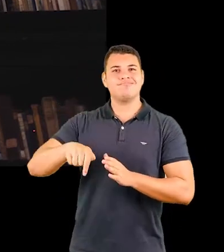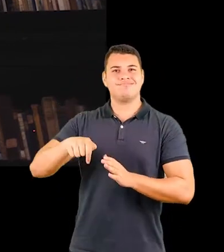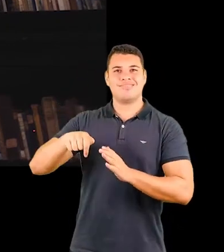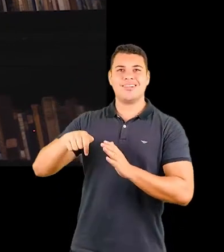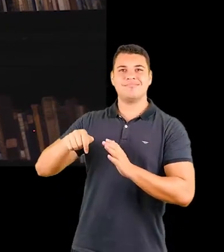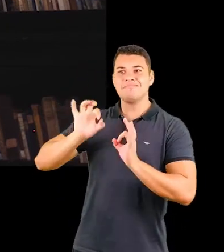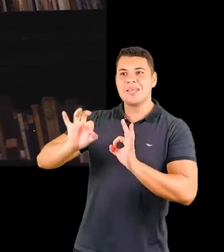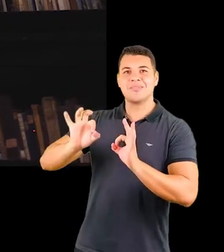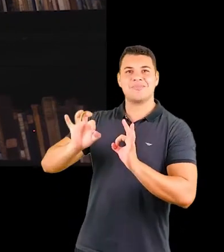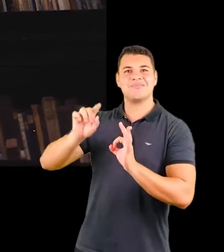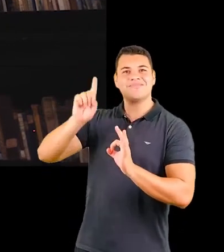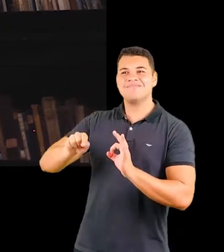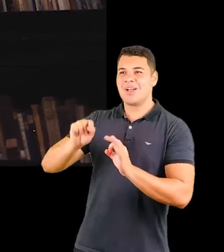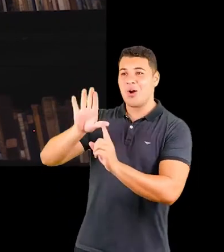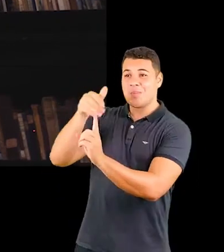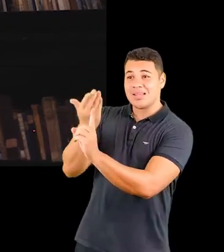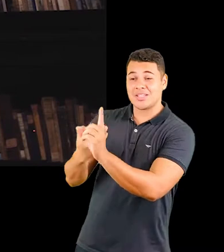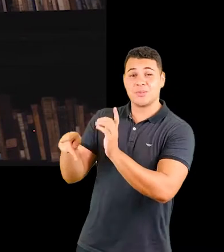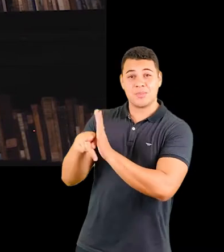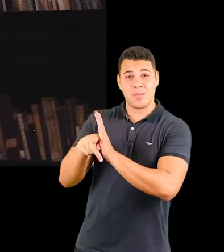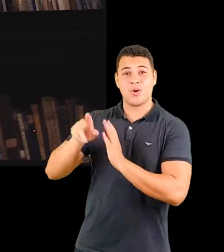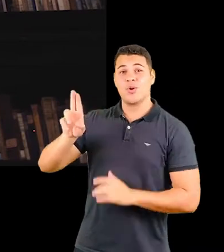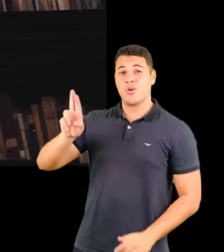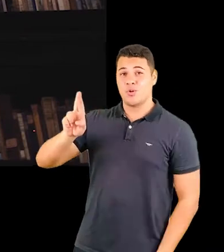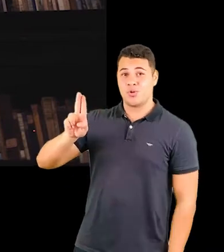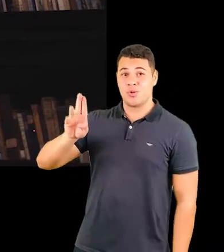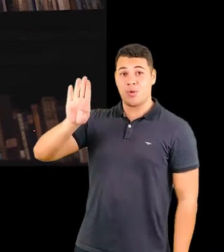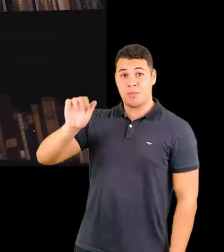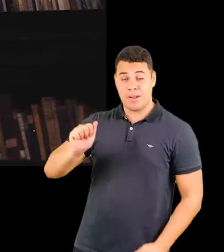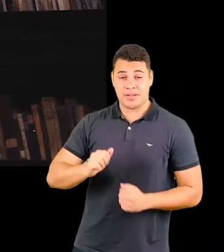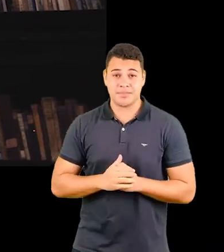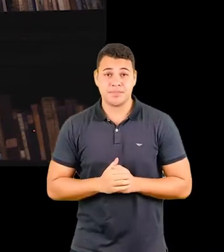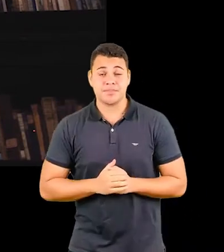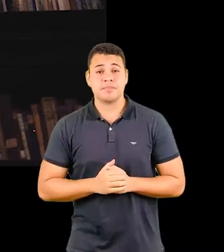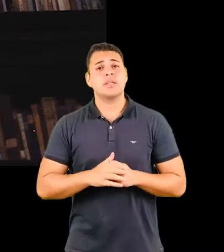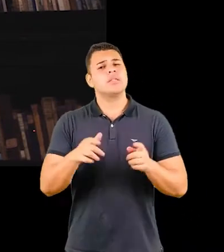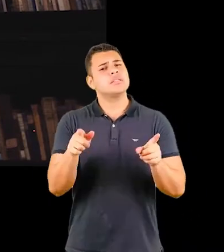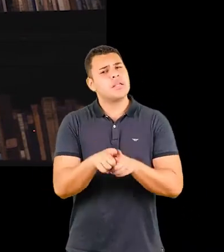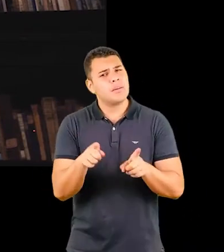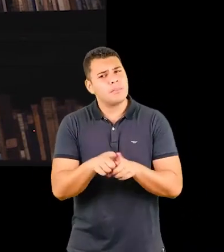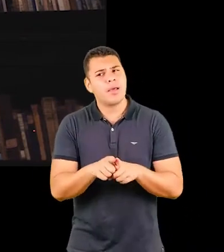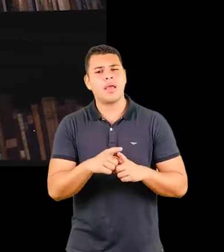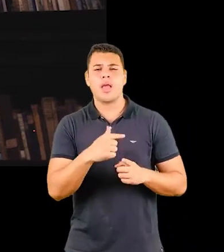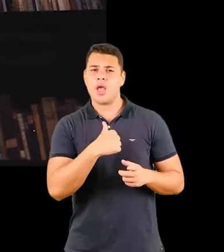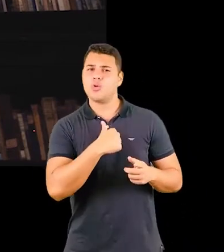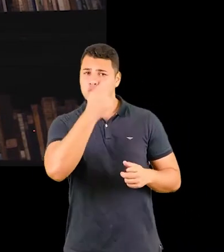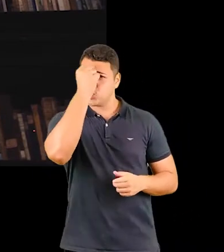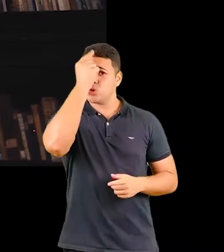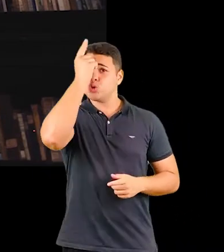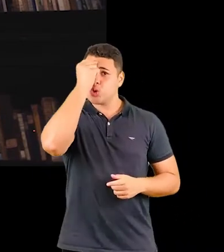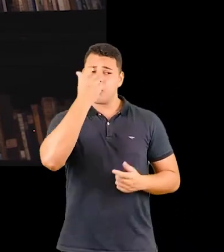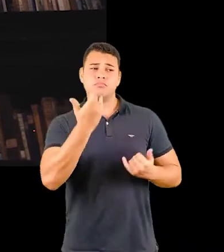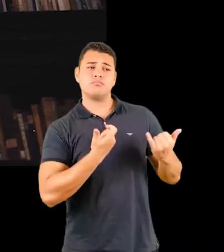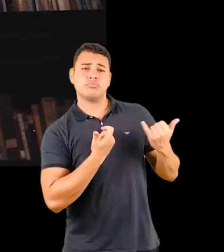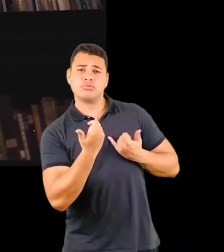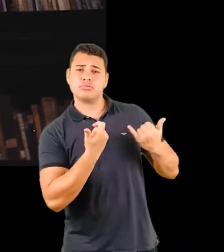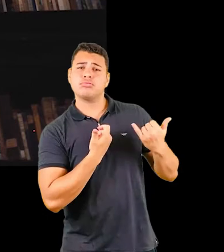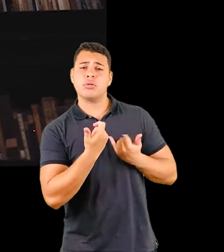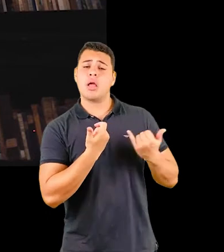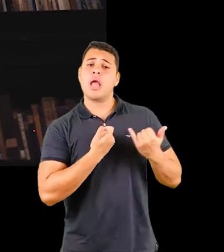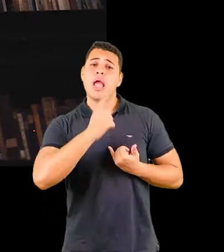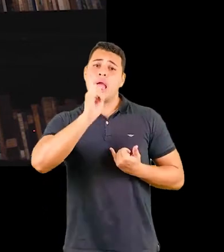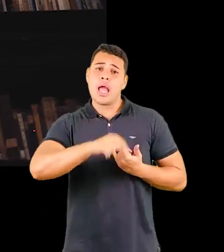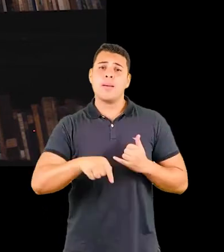Urubá, aí me veio também um, alguém citou que tinha uma